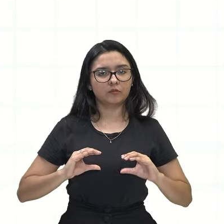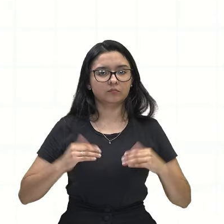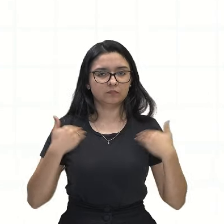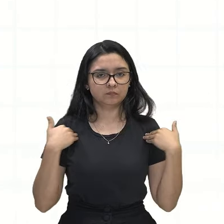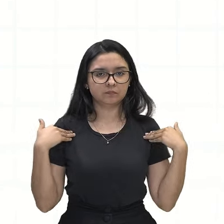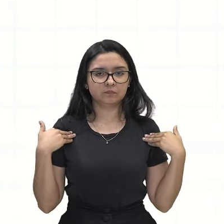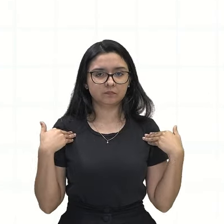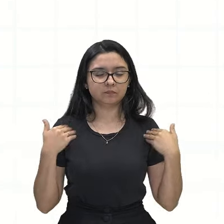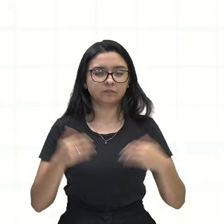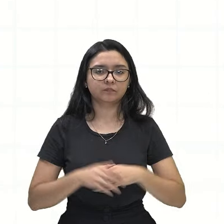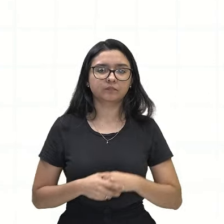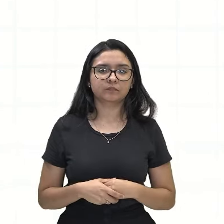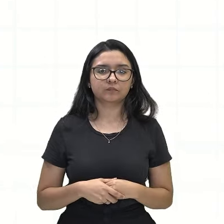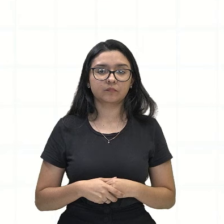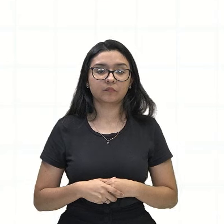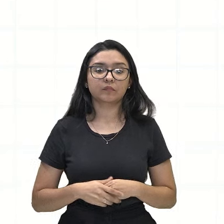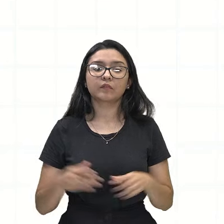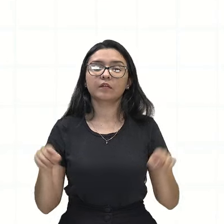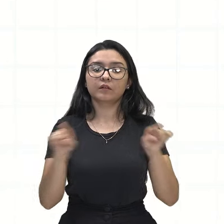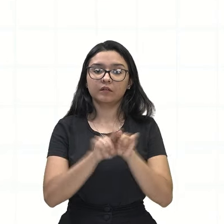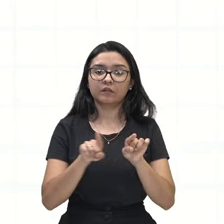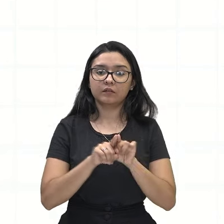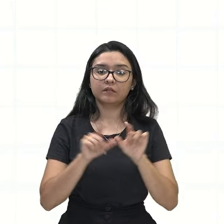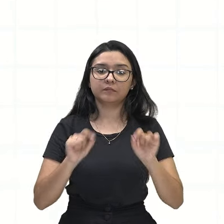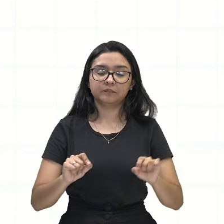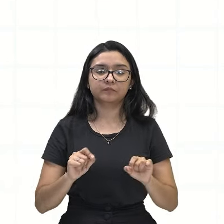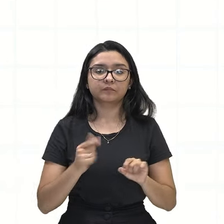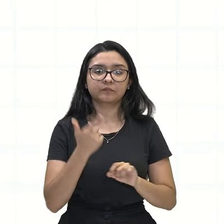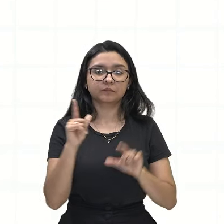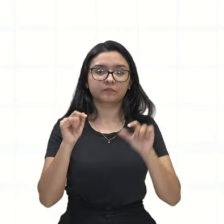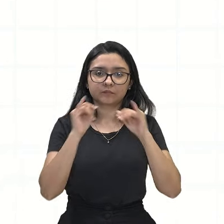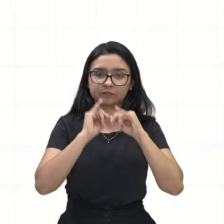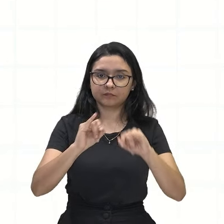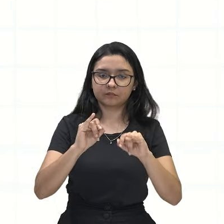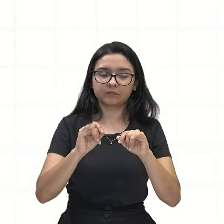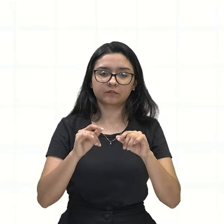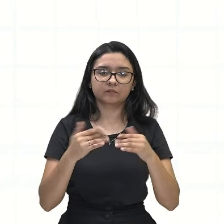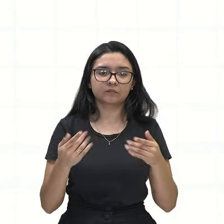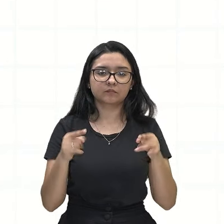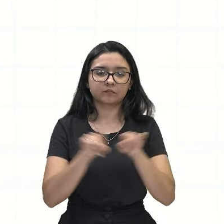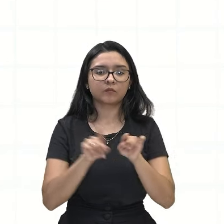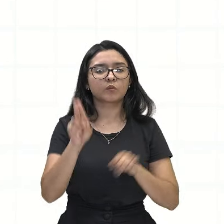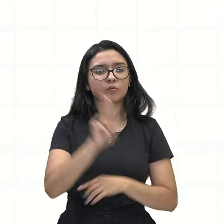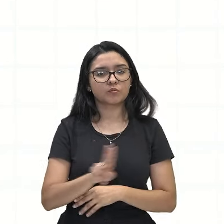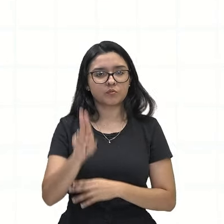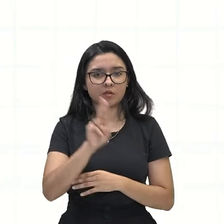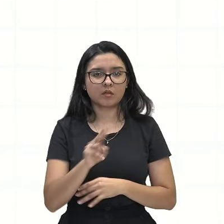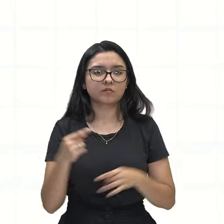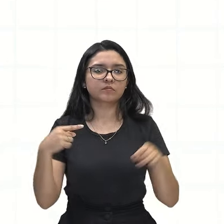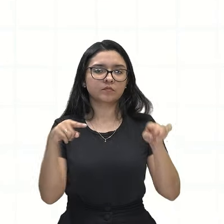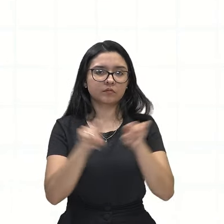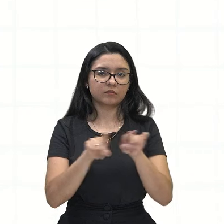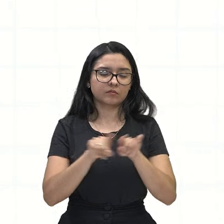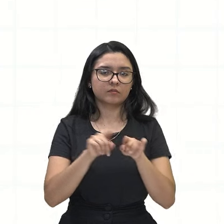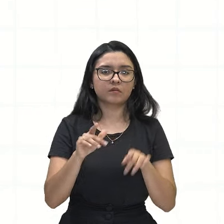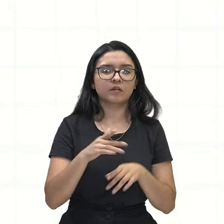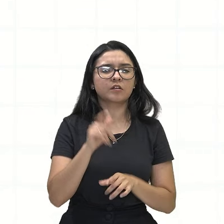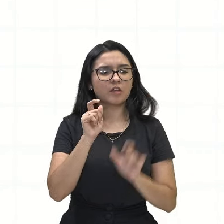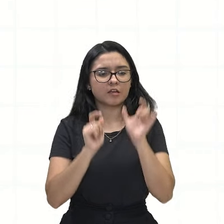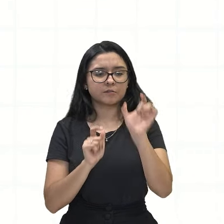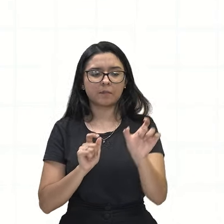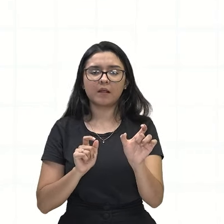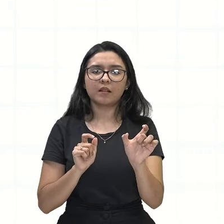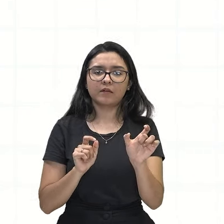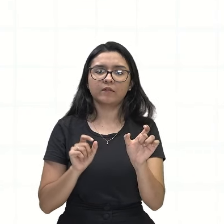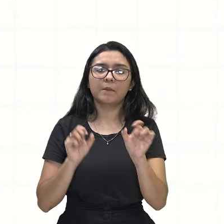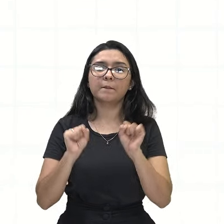postura corporal. E outros meios para transmitir mensagens também. Então é amplamente utilizado em situações onde as palavras podem